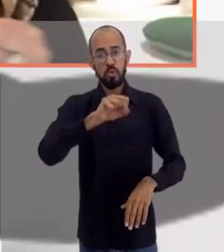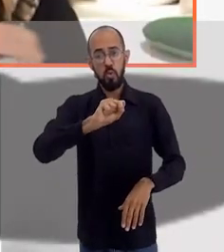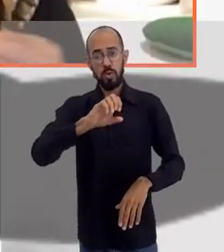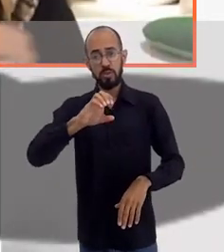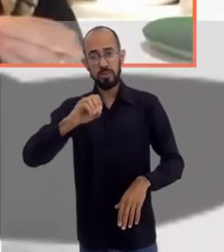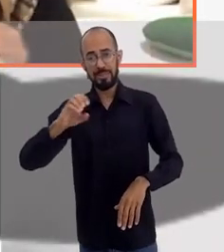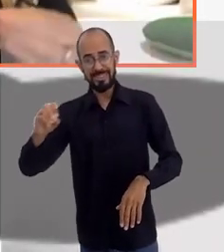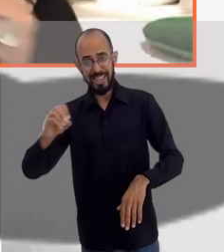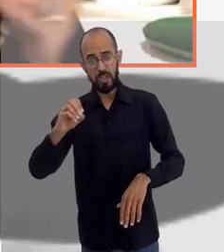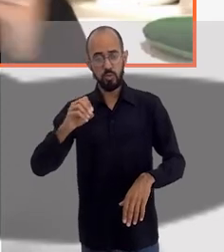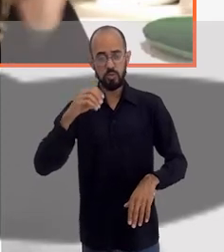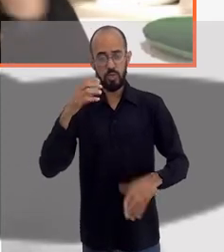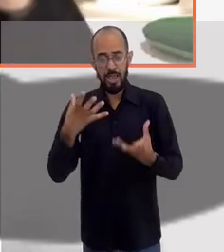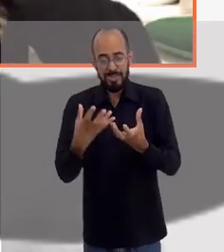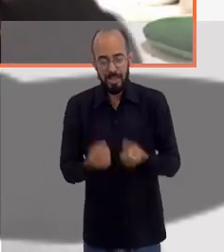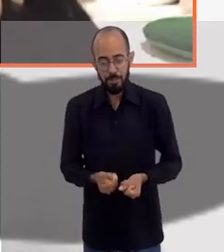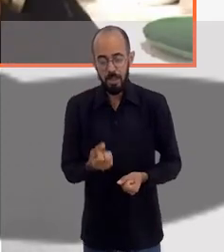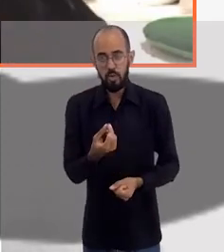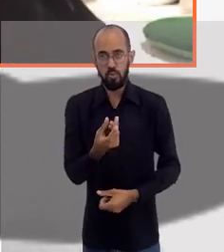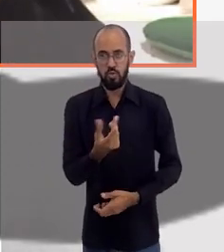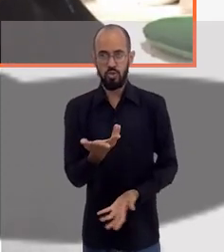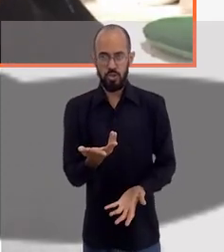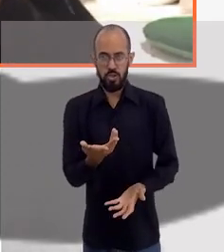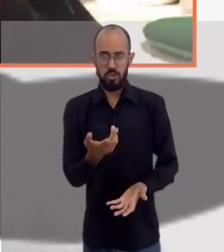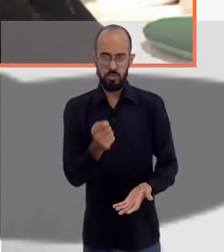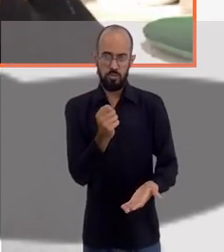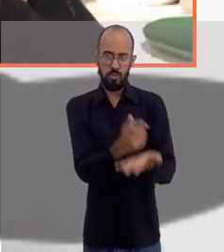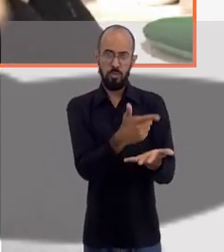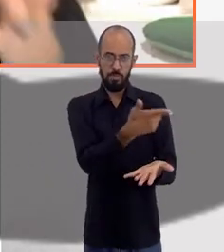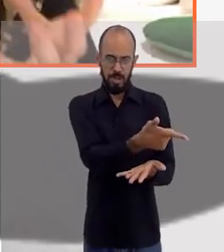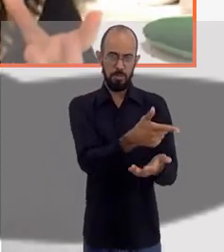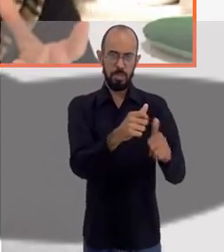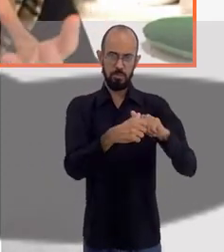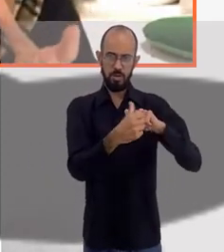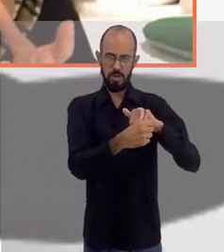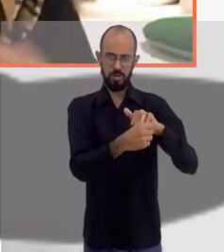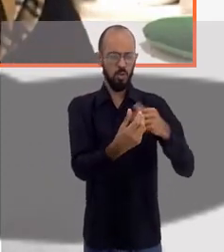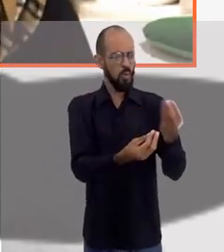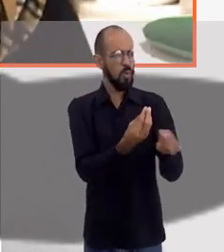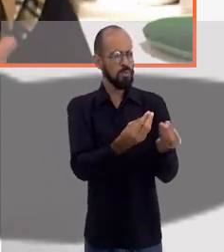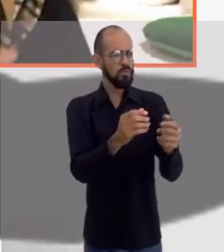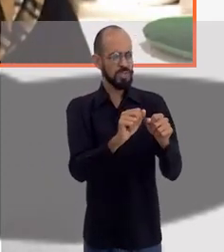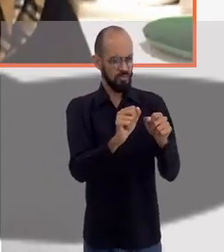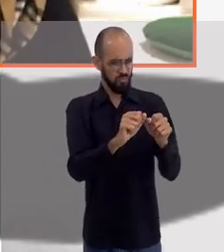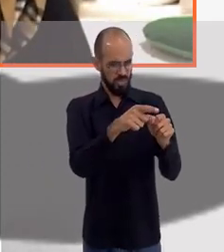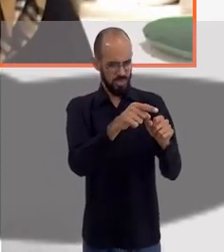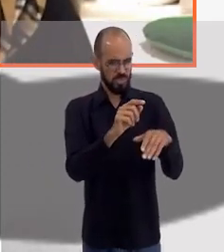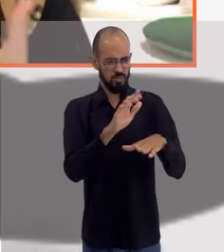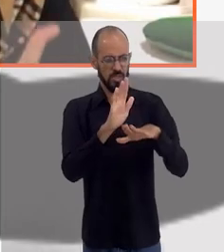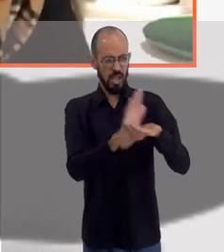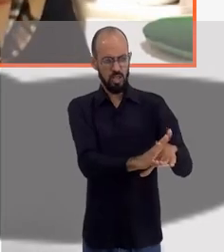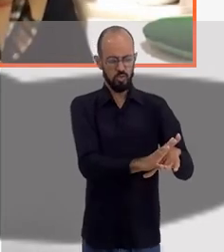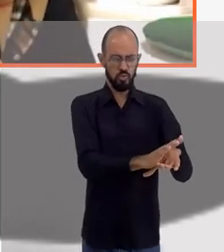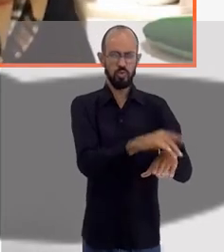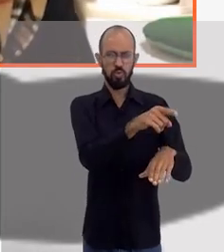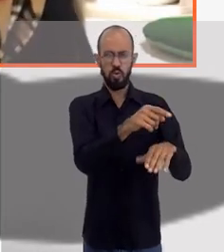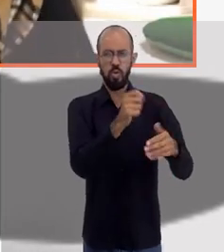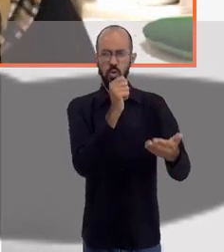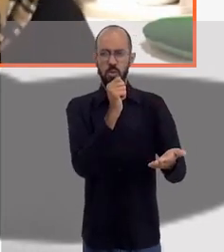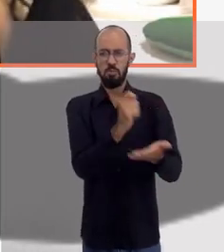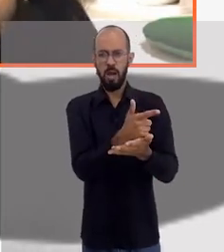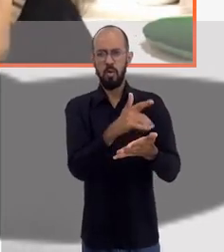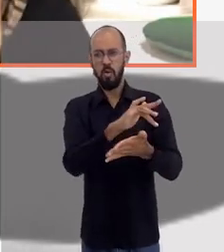verdadeiro tinta do bem o médico ali certinho como é que você fez isso você teve ajuda de alguém você pagou a